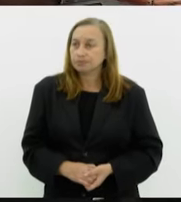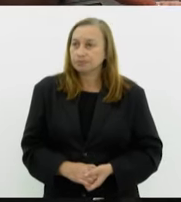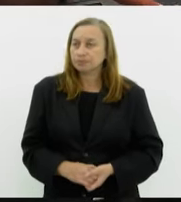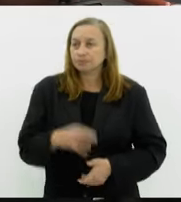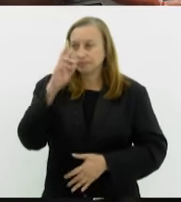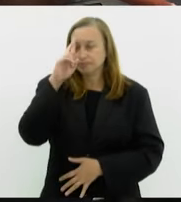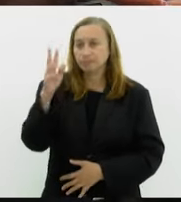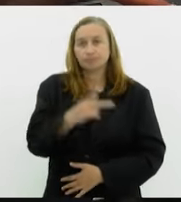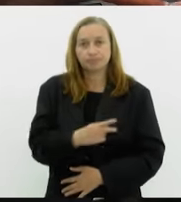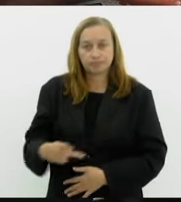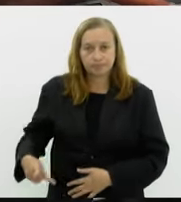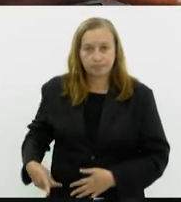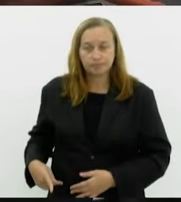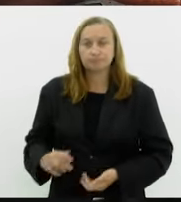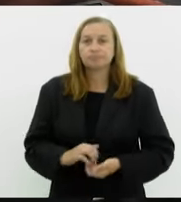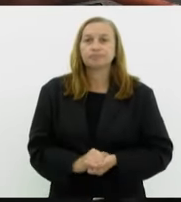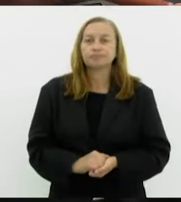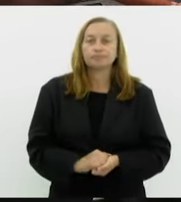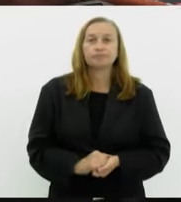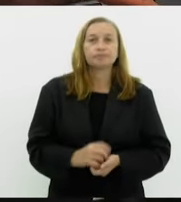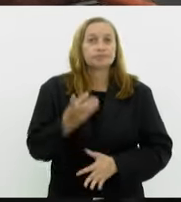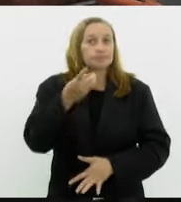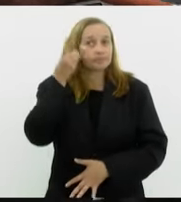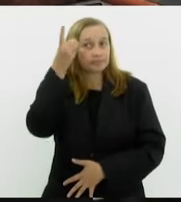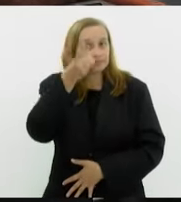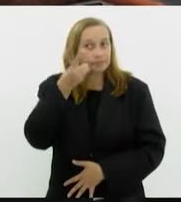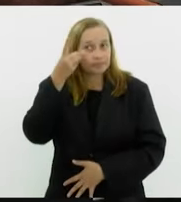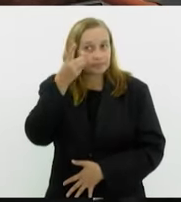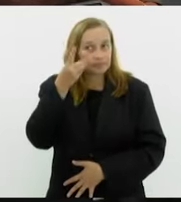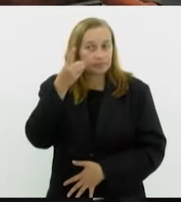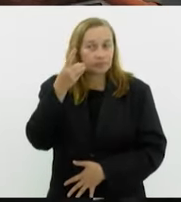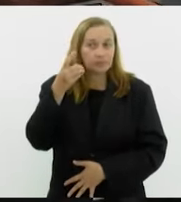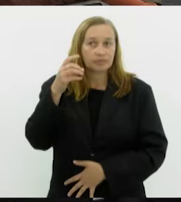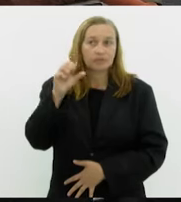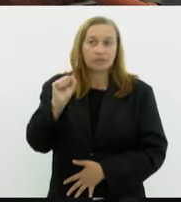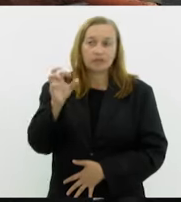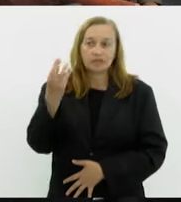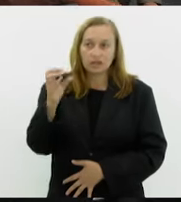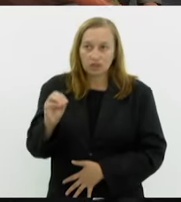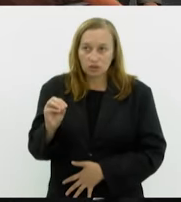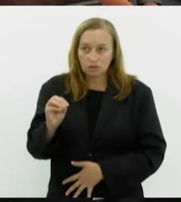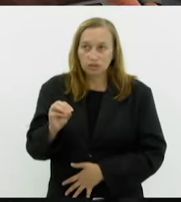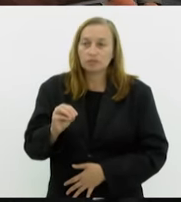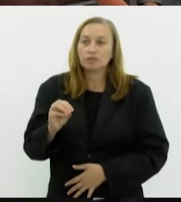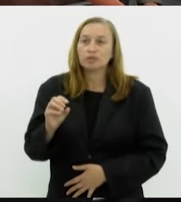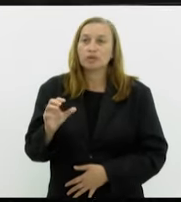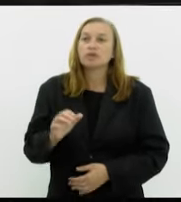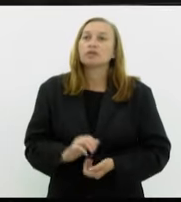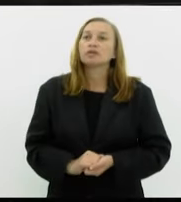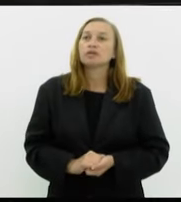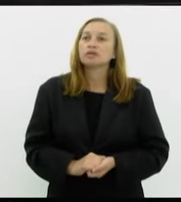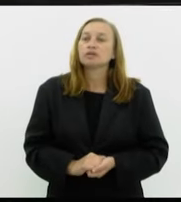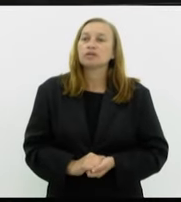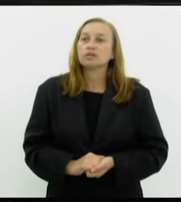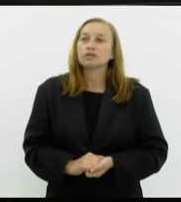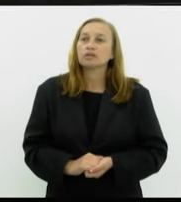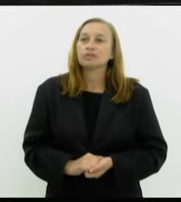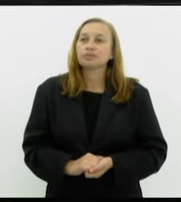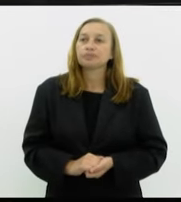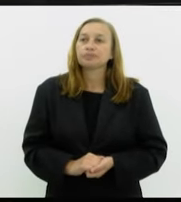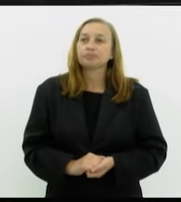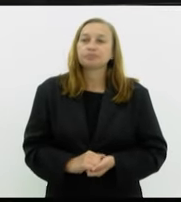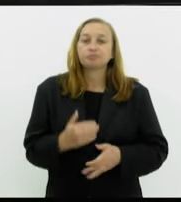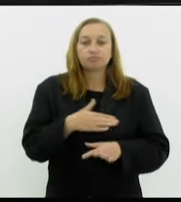Senhor presidente, deputado Sérgio Fernandes, senhoras